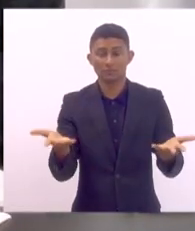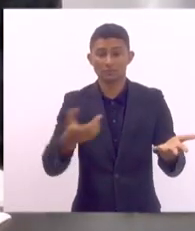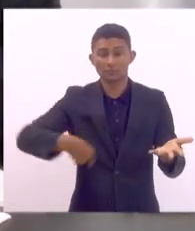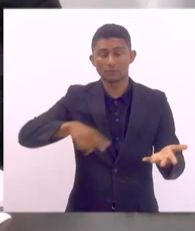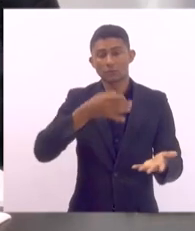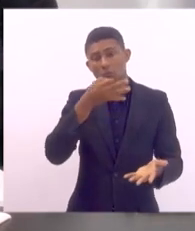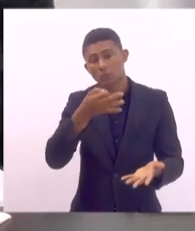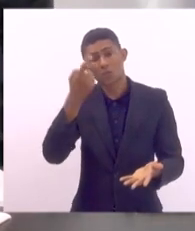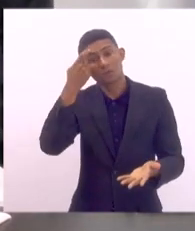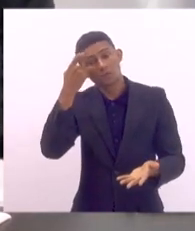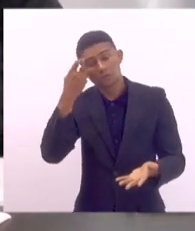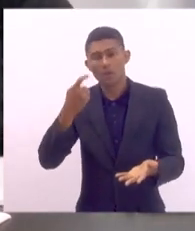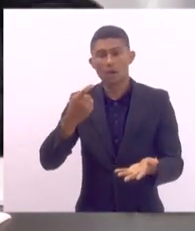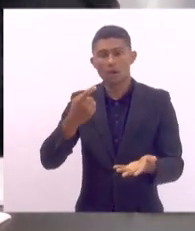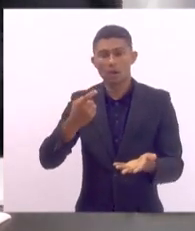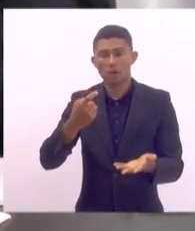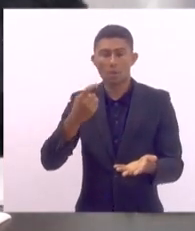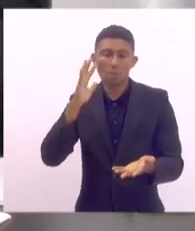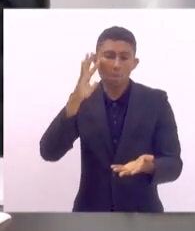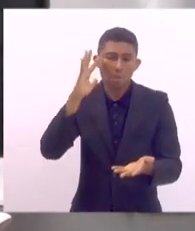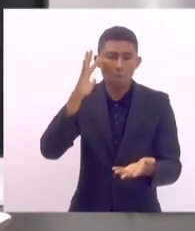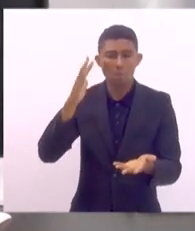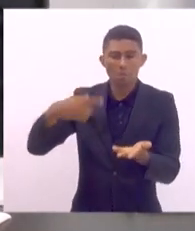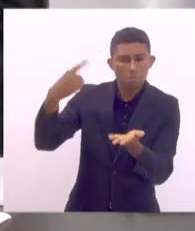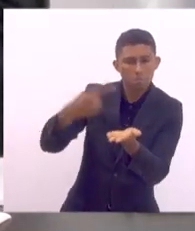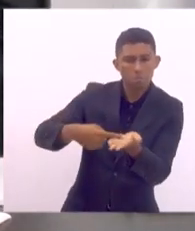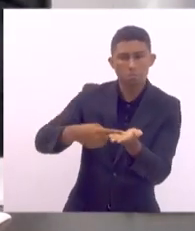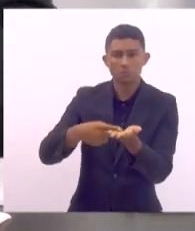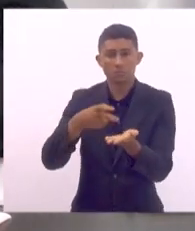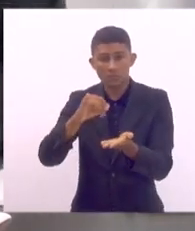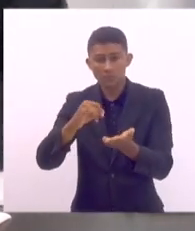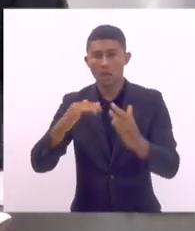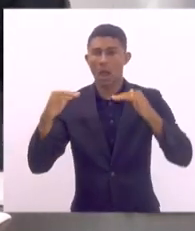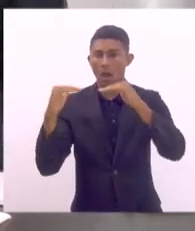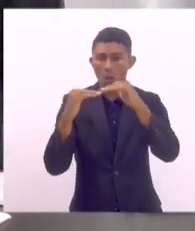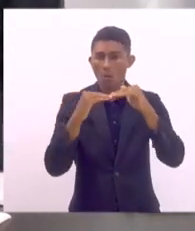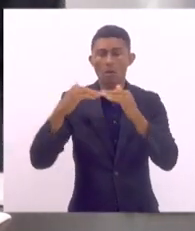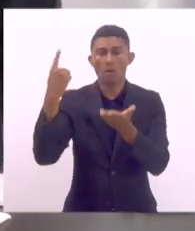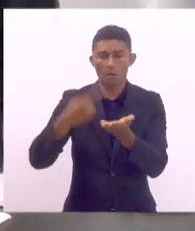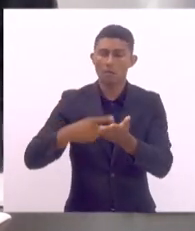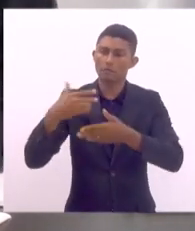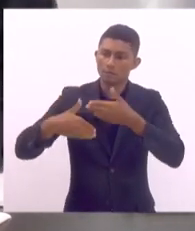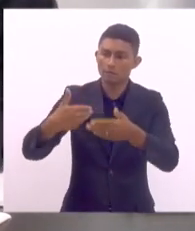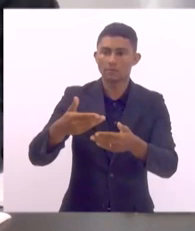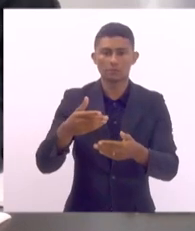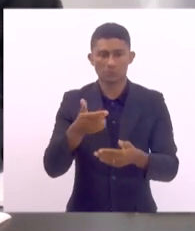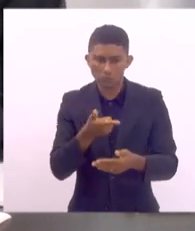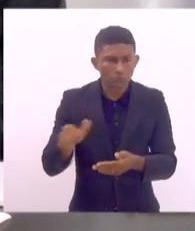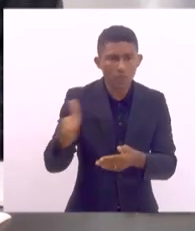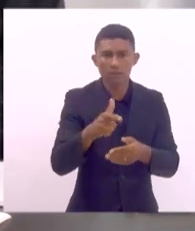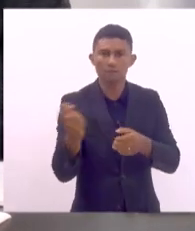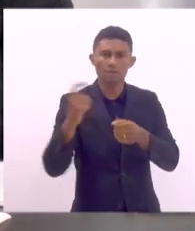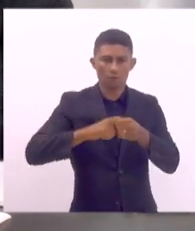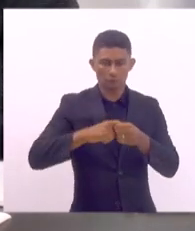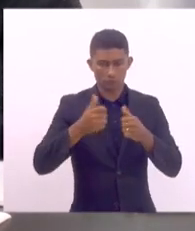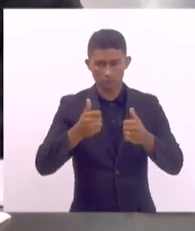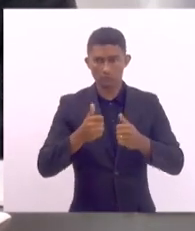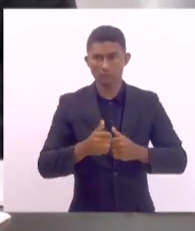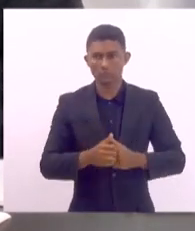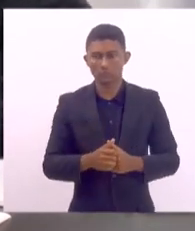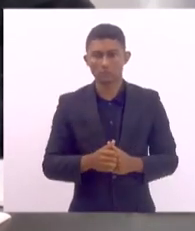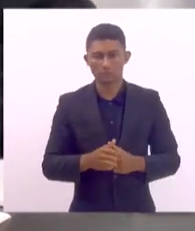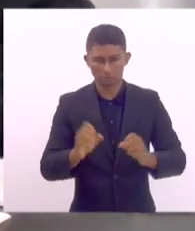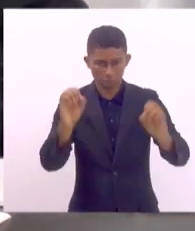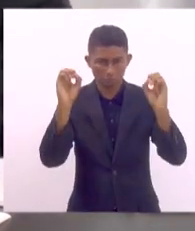acordo de procedimento. O que tem acordo, a gente avança. O que não tem, a gente retorna depois. Pode ser desse tanto? Sim.